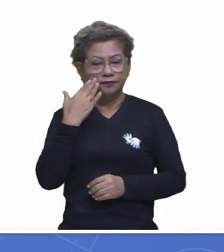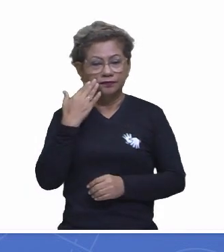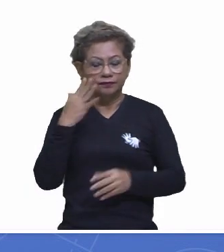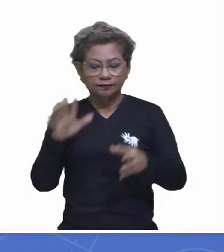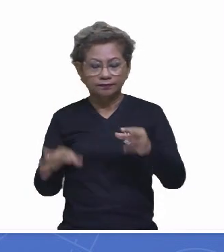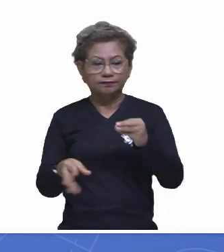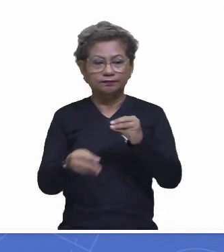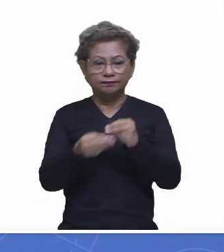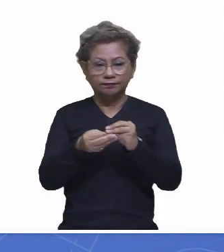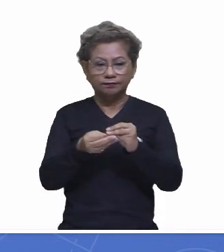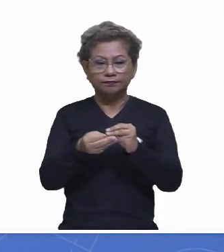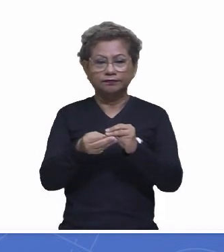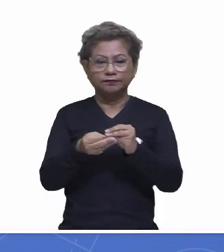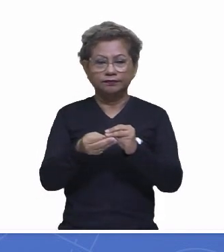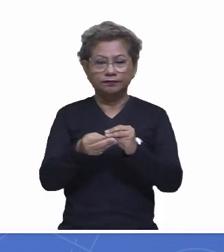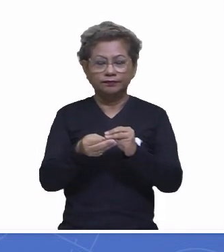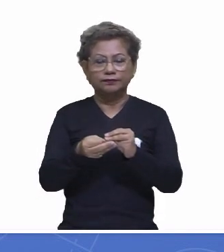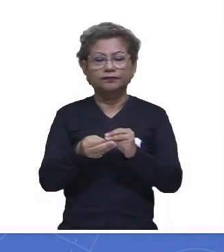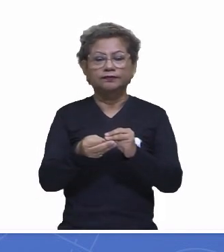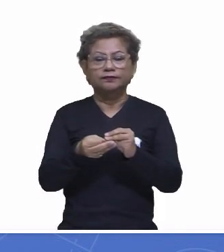de ing, tá?